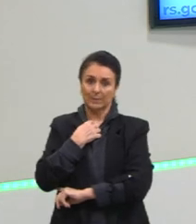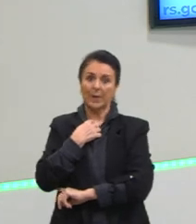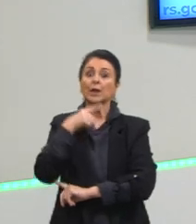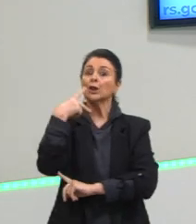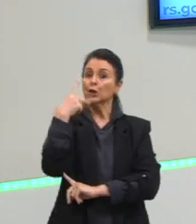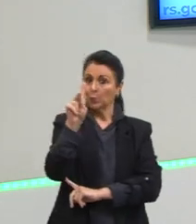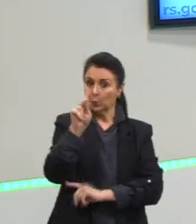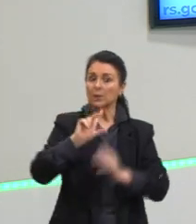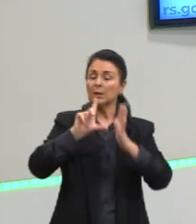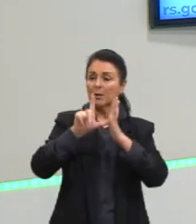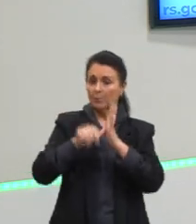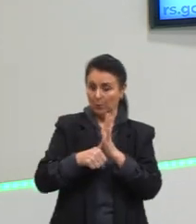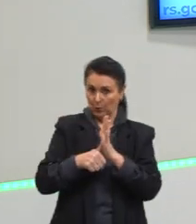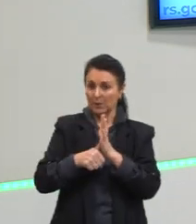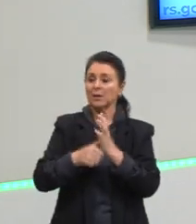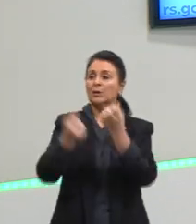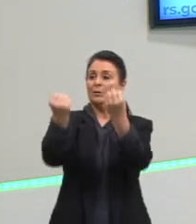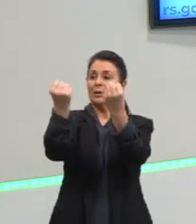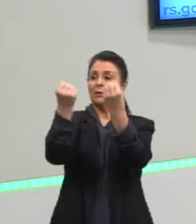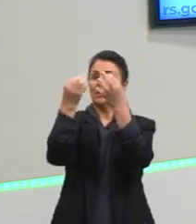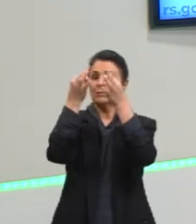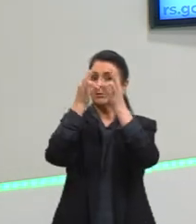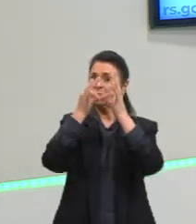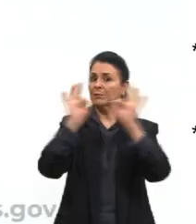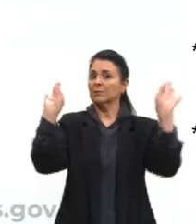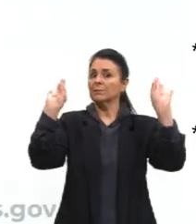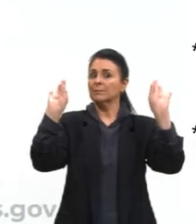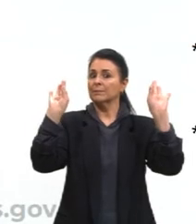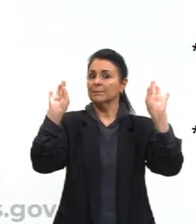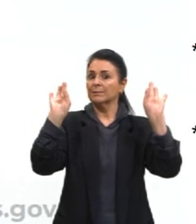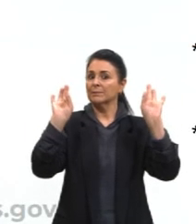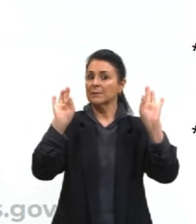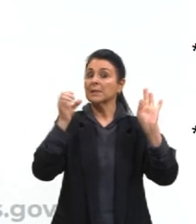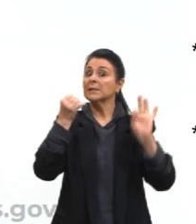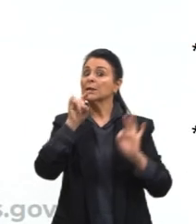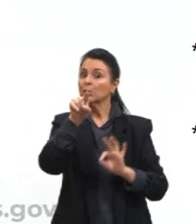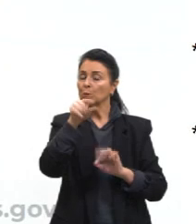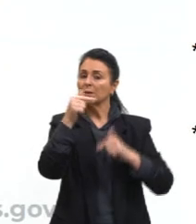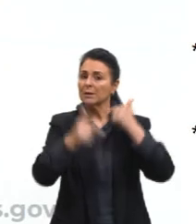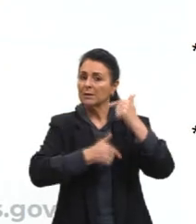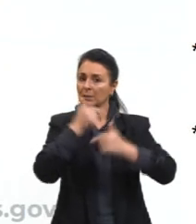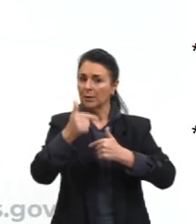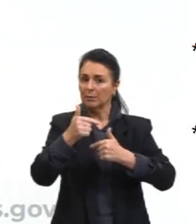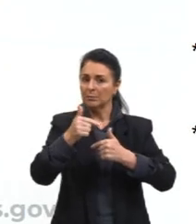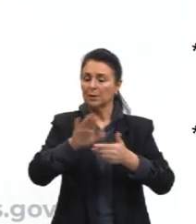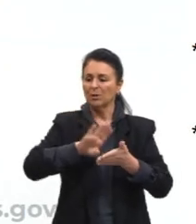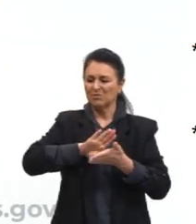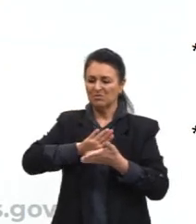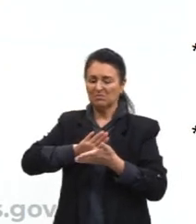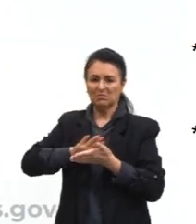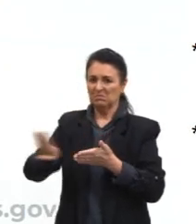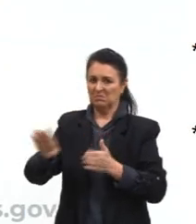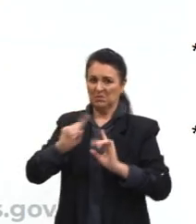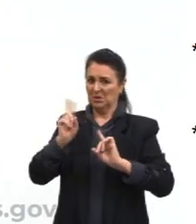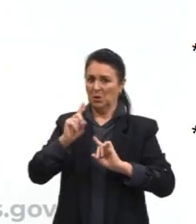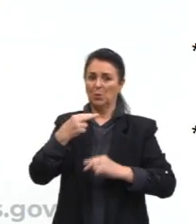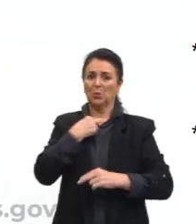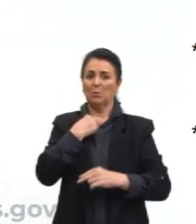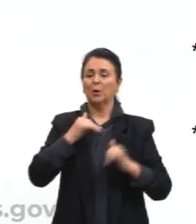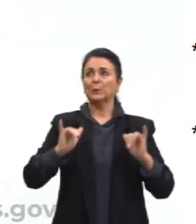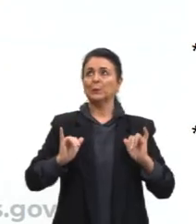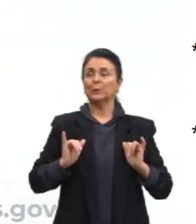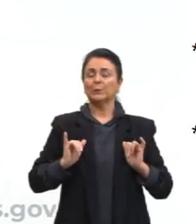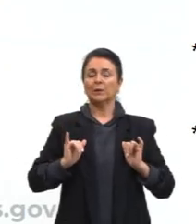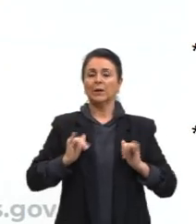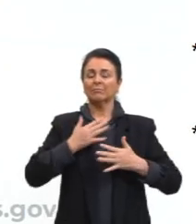alvo tivesse sucesso no seu trabalho e portanto deve-se eliminar o ócio os